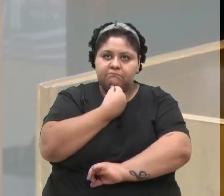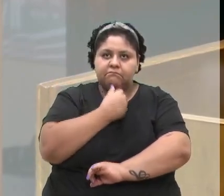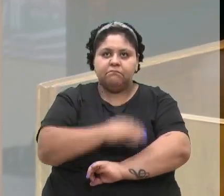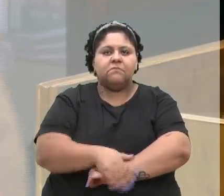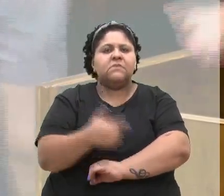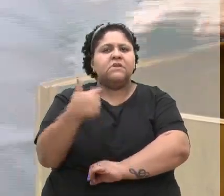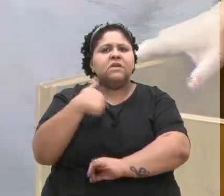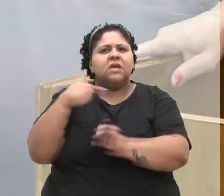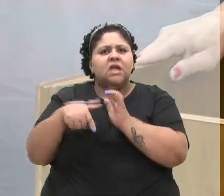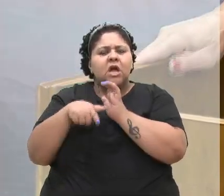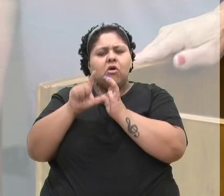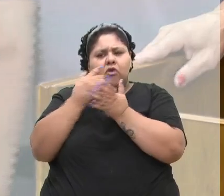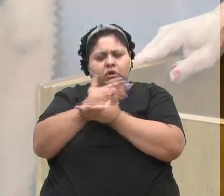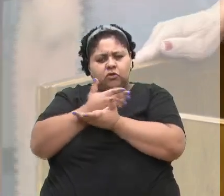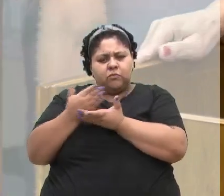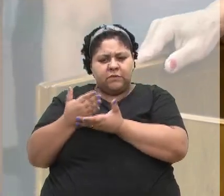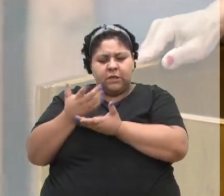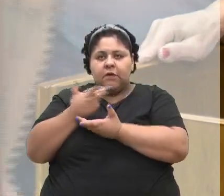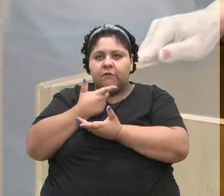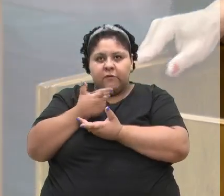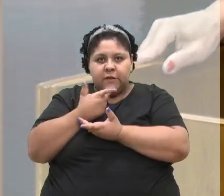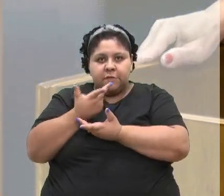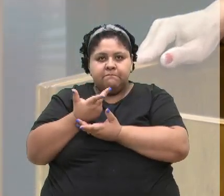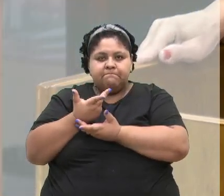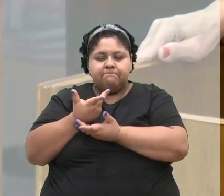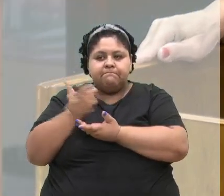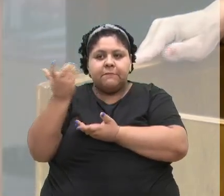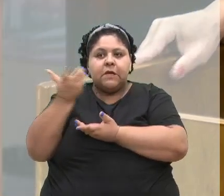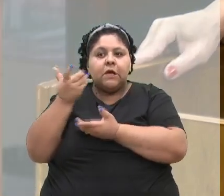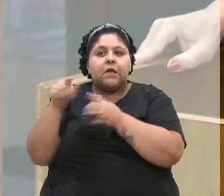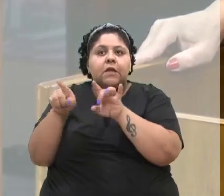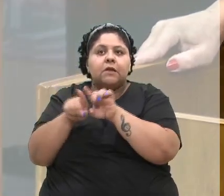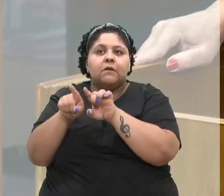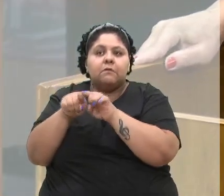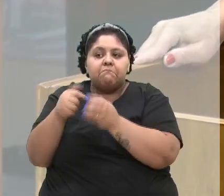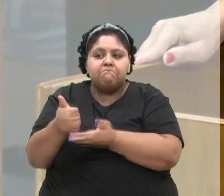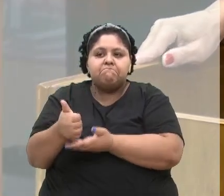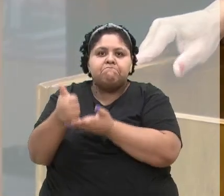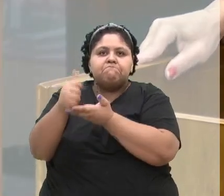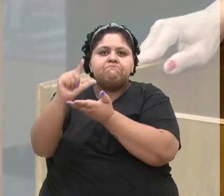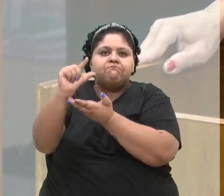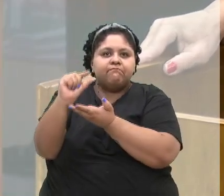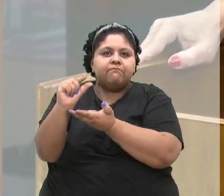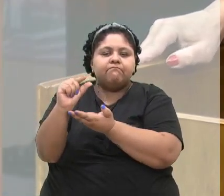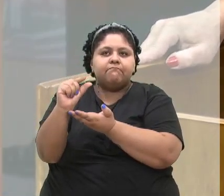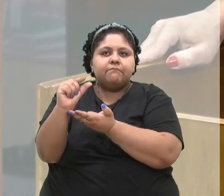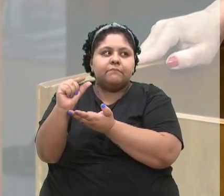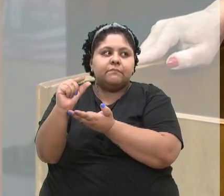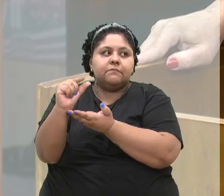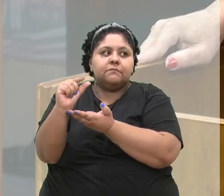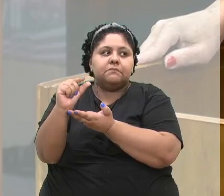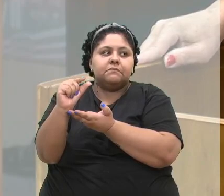Eu, antes de começar o meu assunto, eu queria também colaborar um pouquinho a respeito